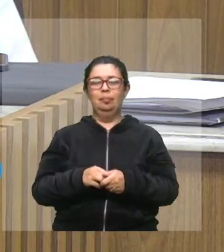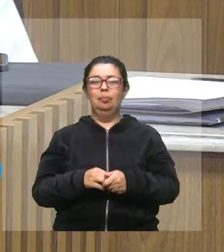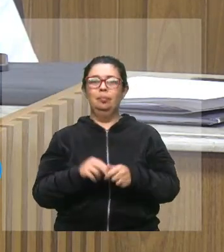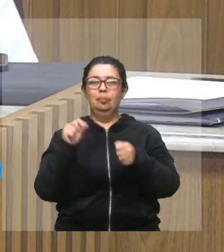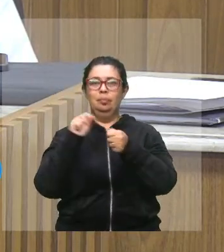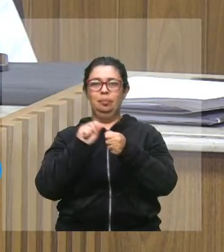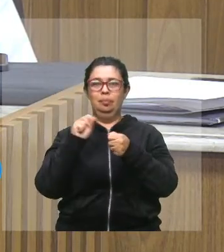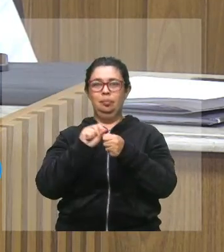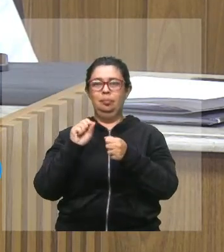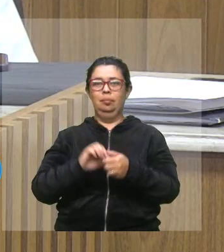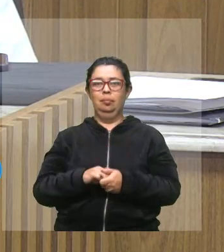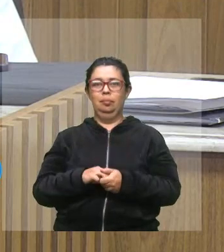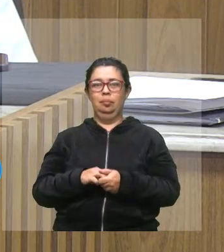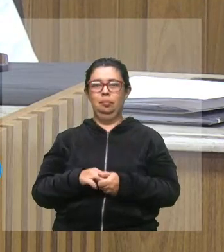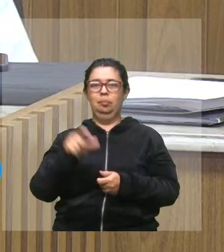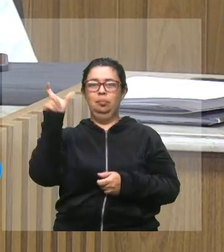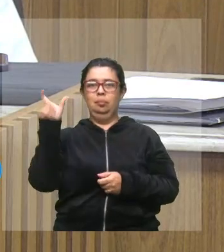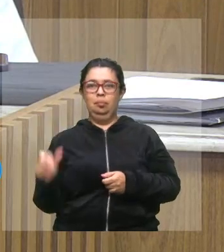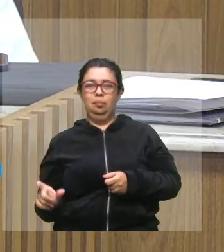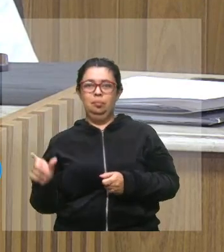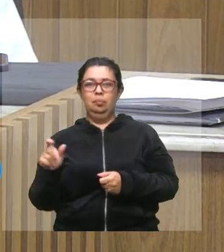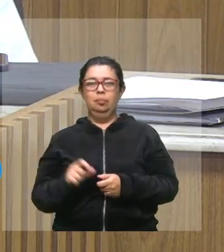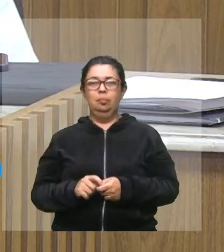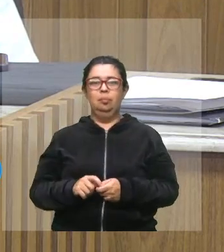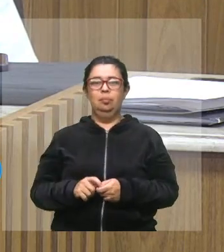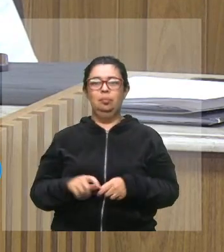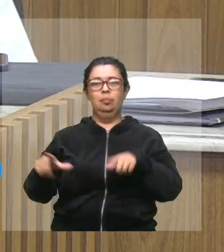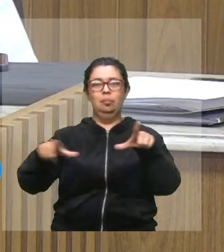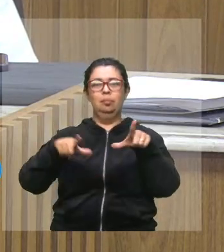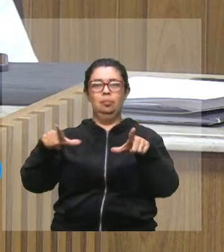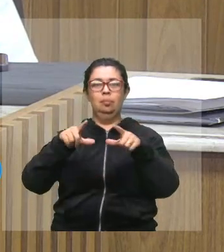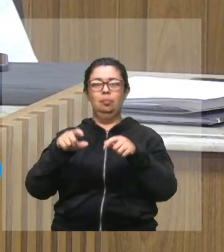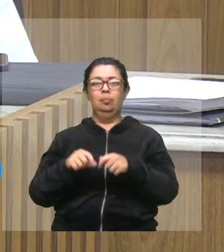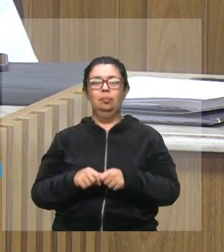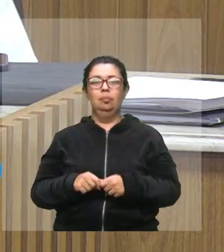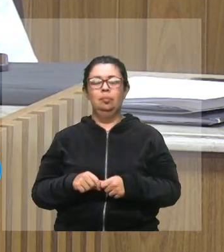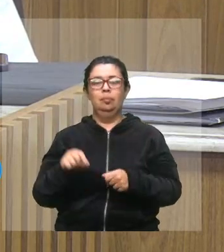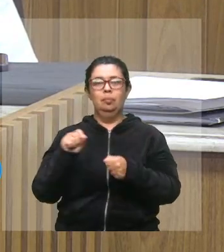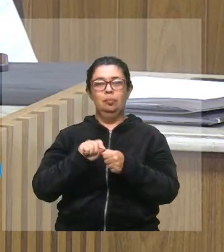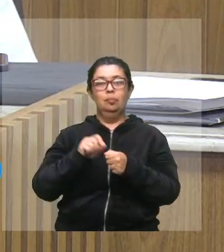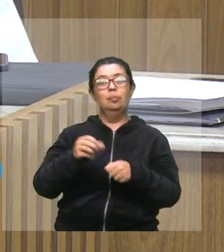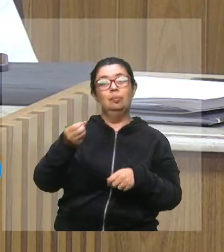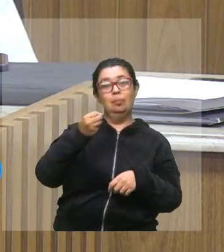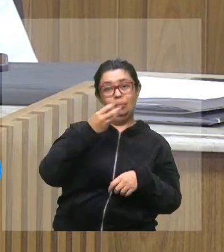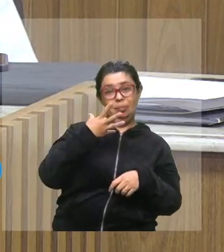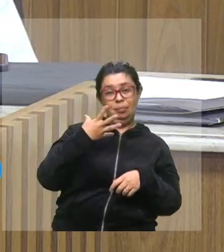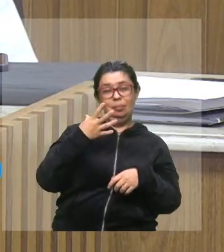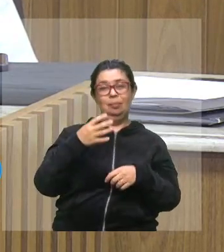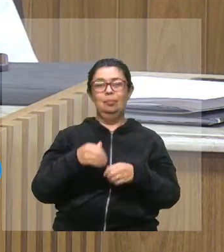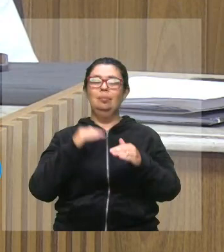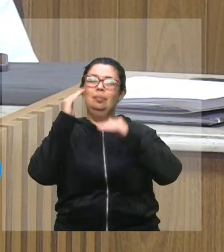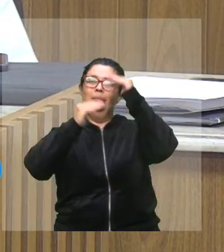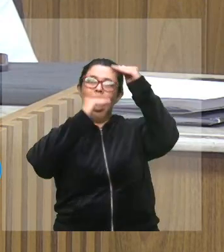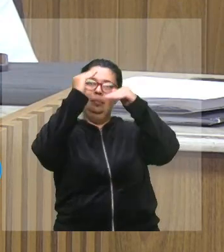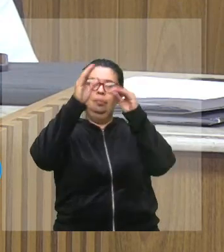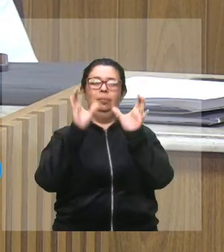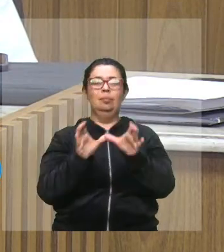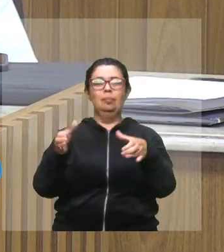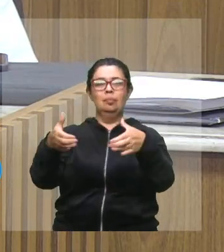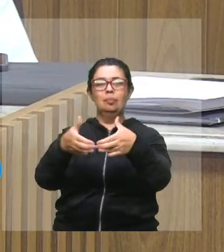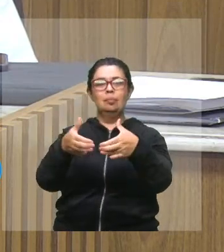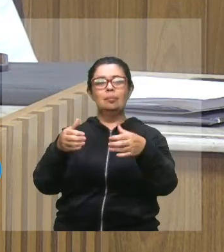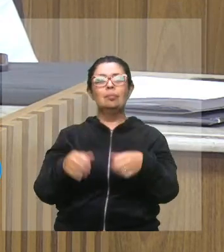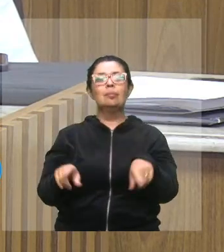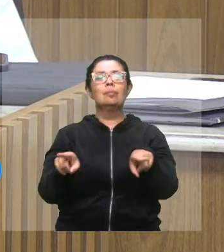prestar, evidentemente, àqueles que efetivamente trabalham para construir o bem-estar e o progresso da nossa comunidade,